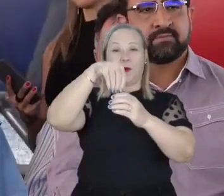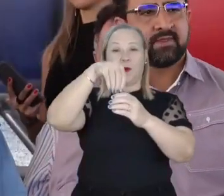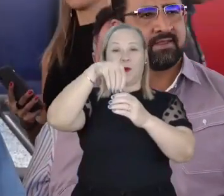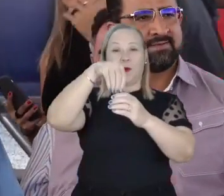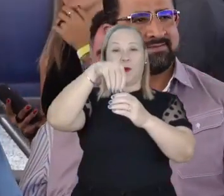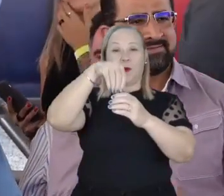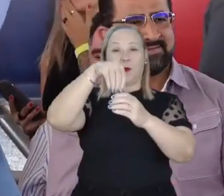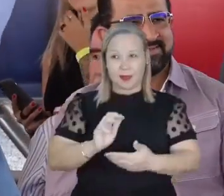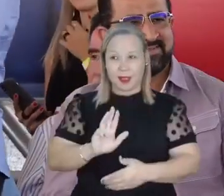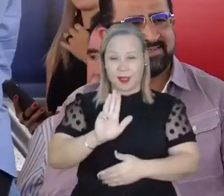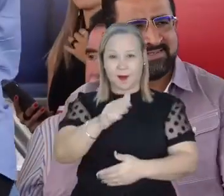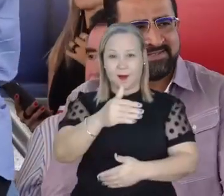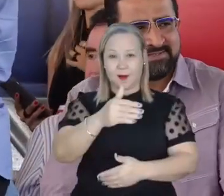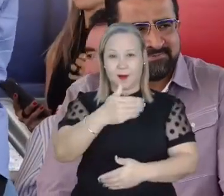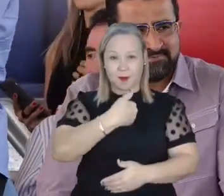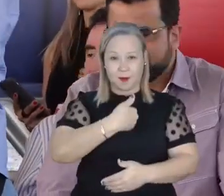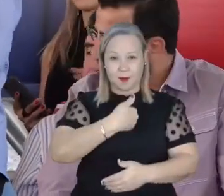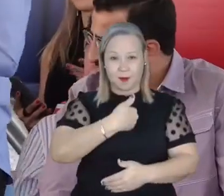de janeiro.